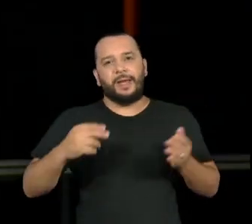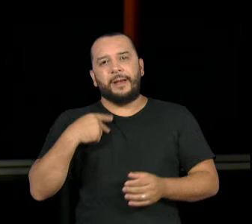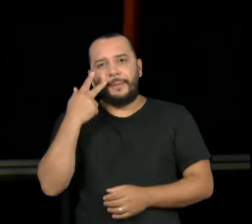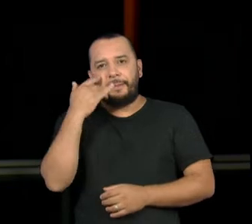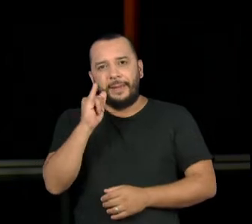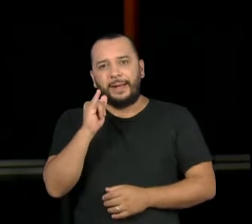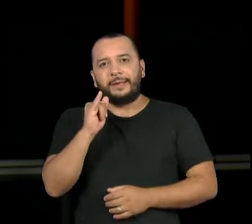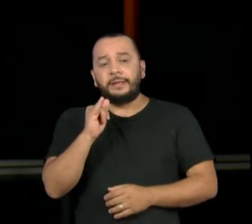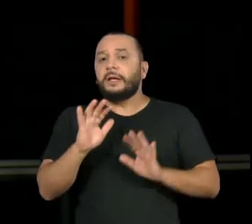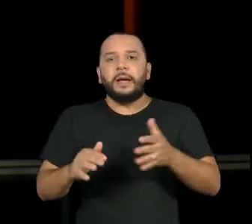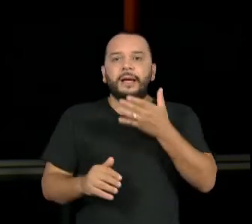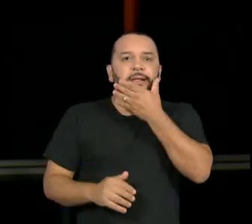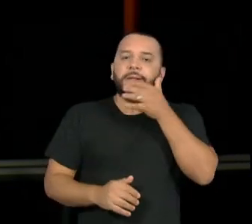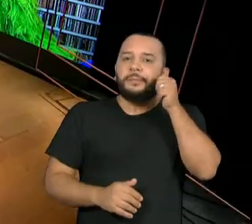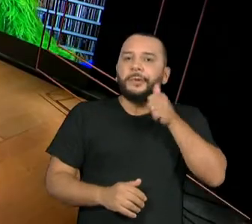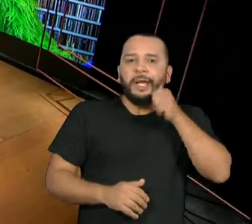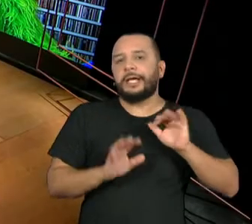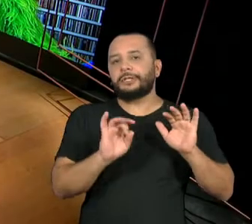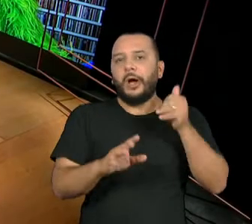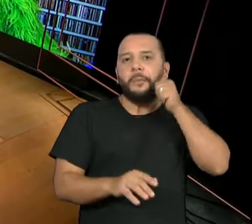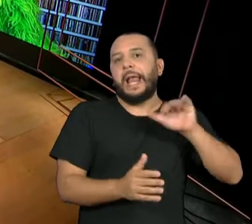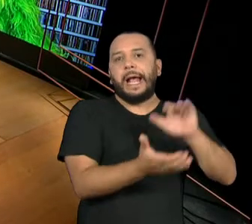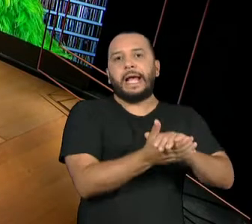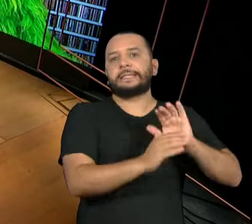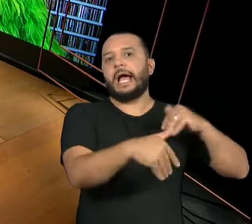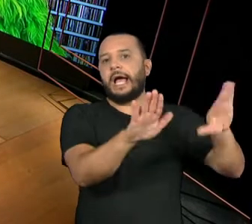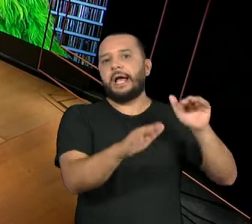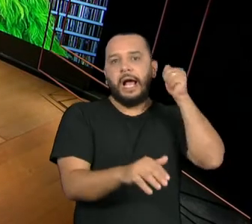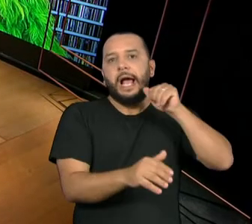Aí eu, né? Tô casada com a música.